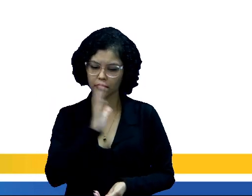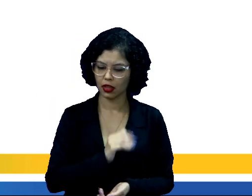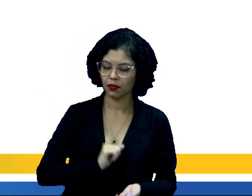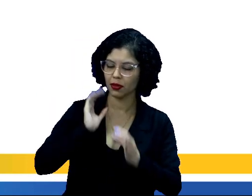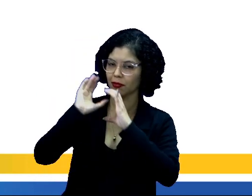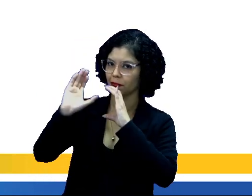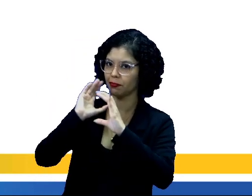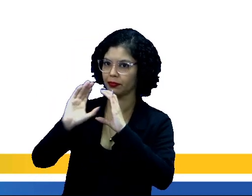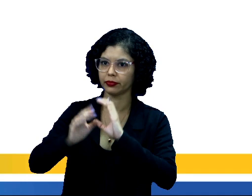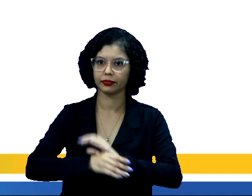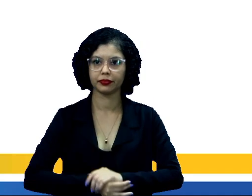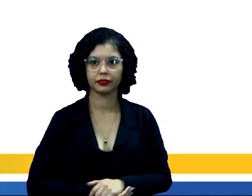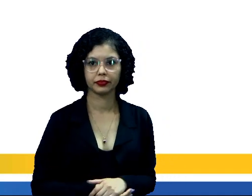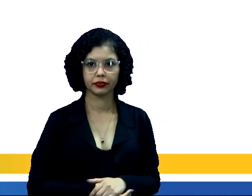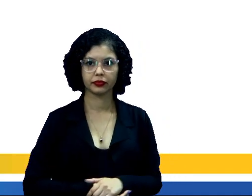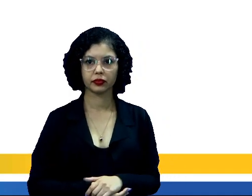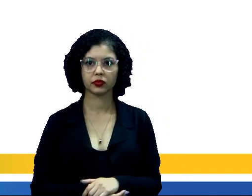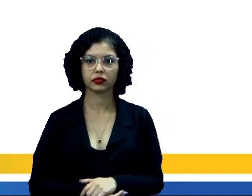ama cantar.